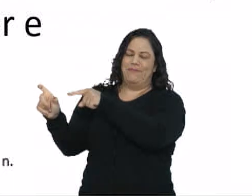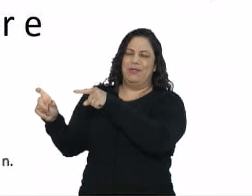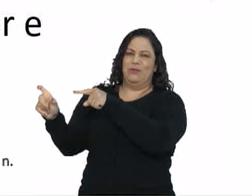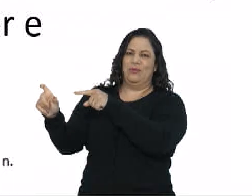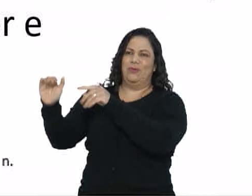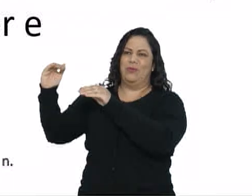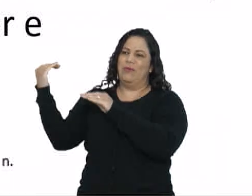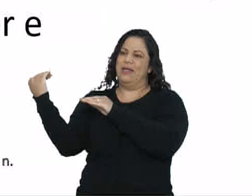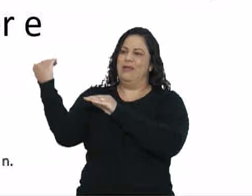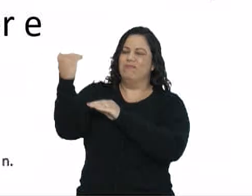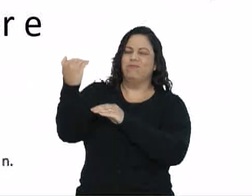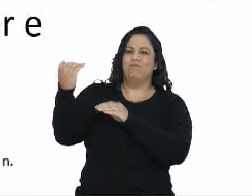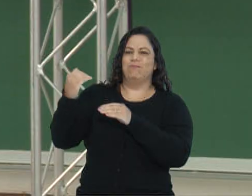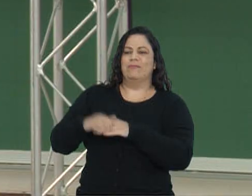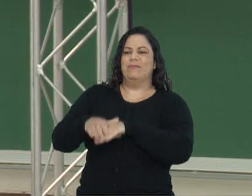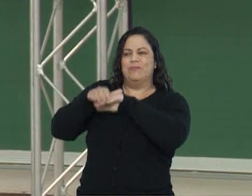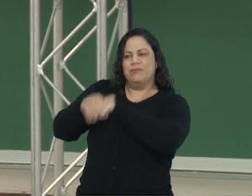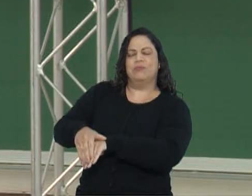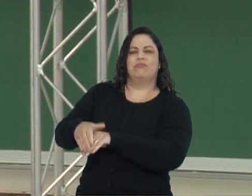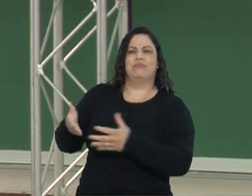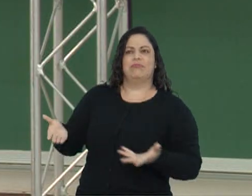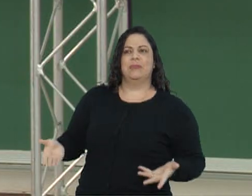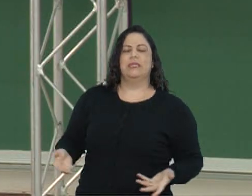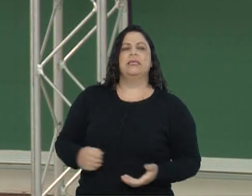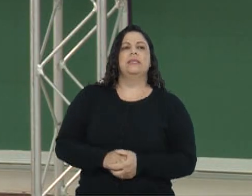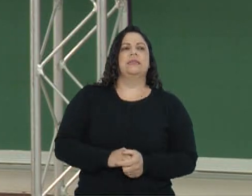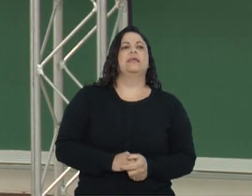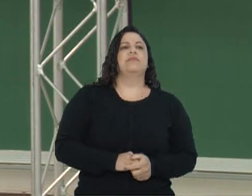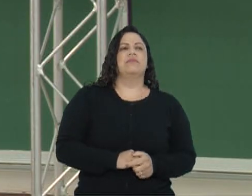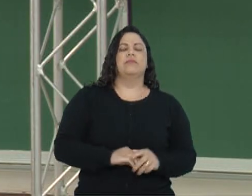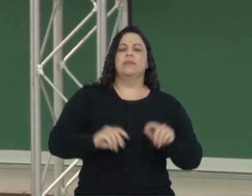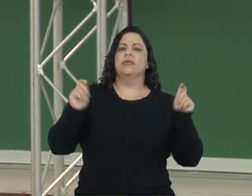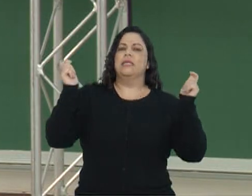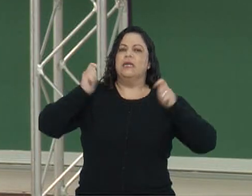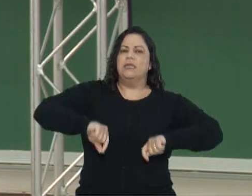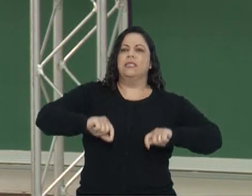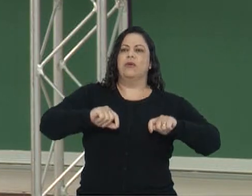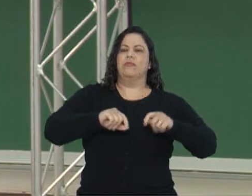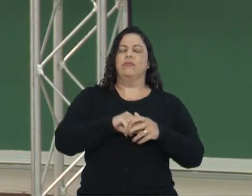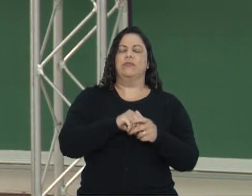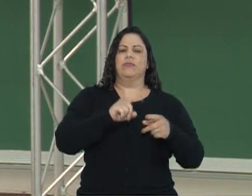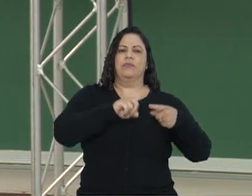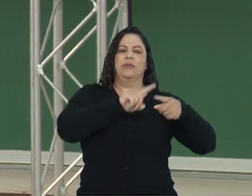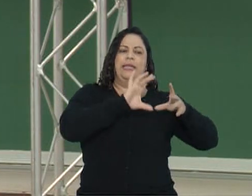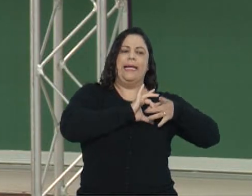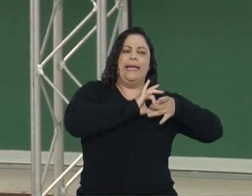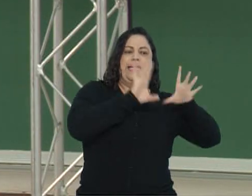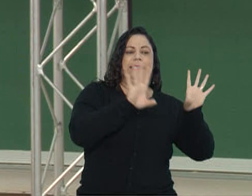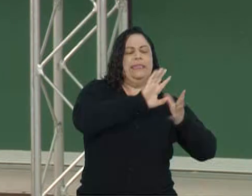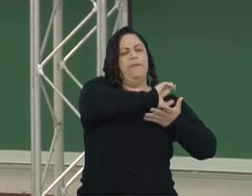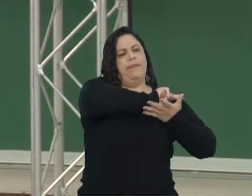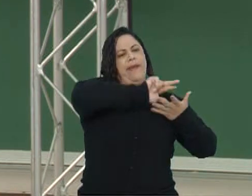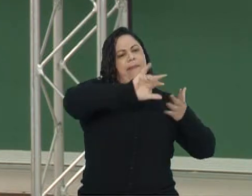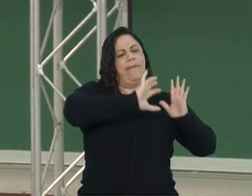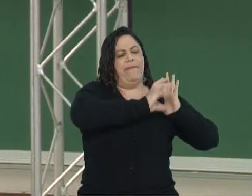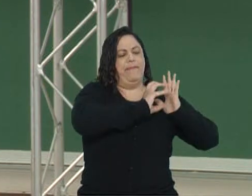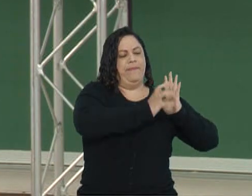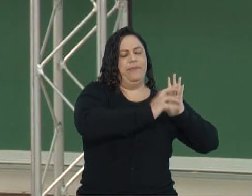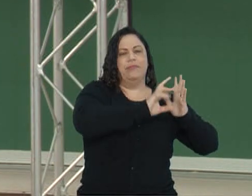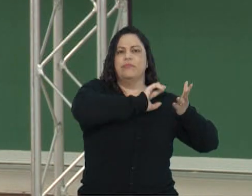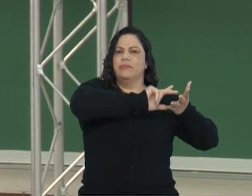partido único. Então, no liberalismo, a gente vai ter sempre uma ideia de pluripartidarismo, que pode ser a partir